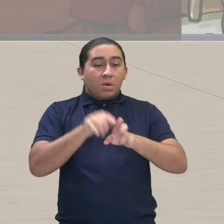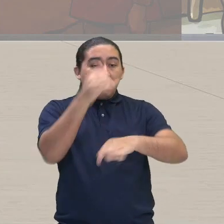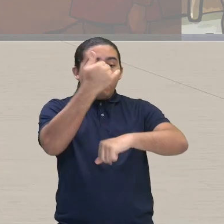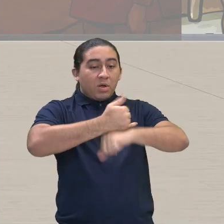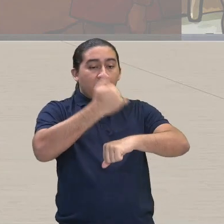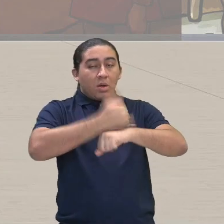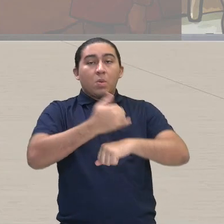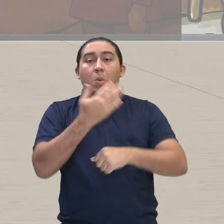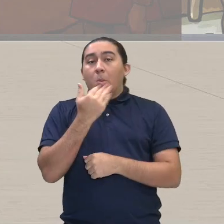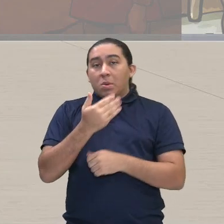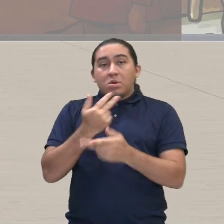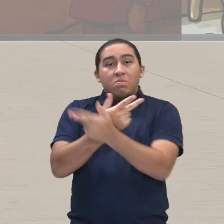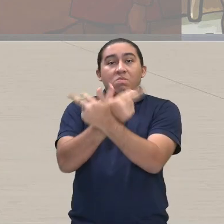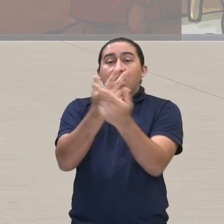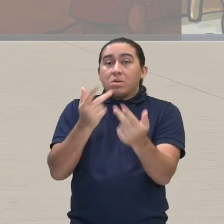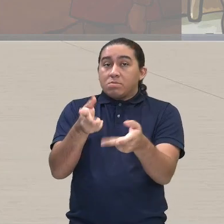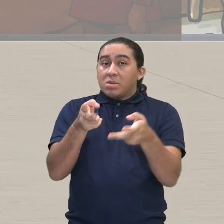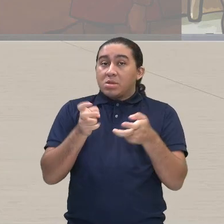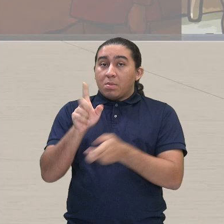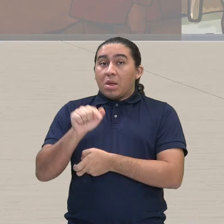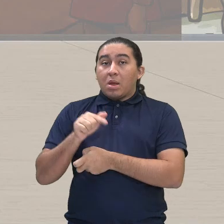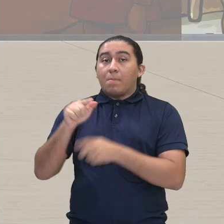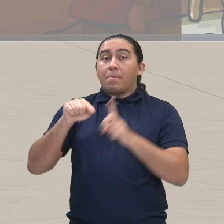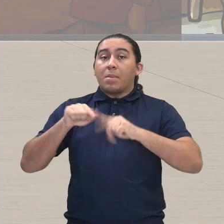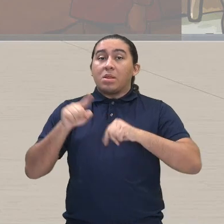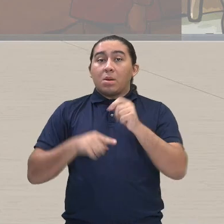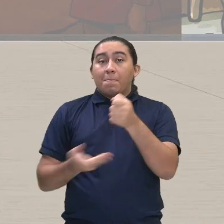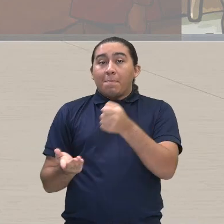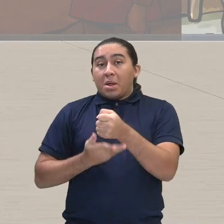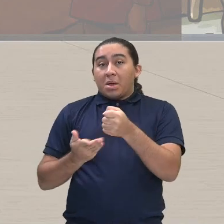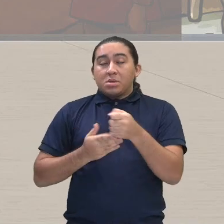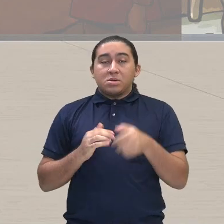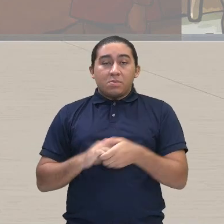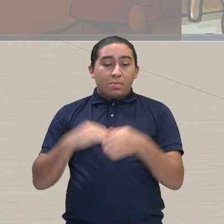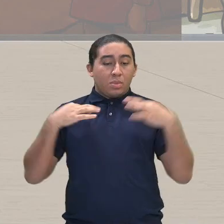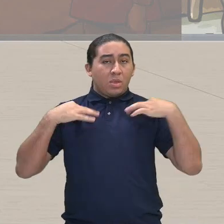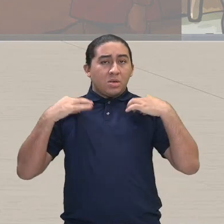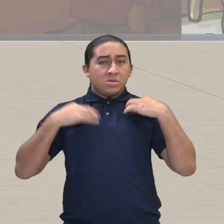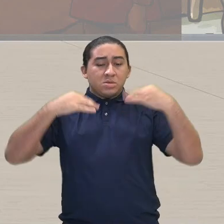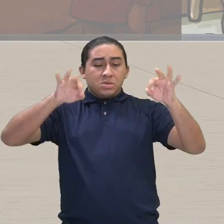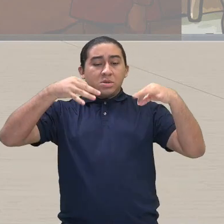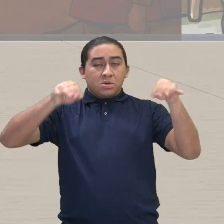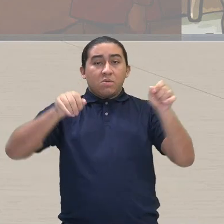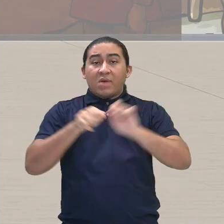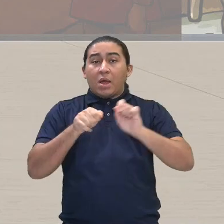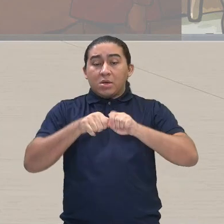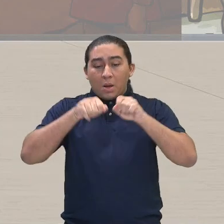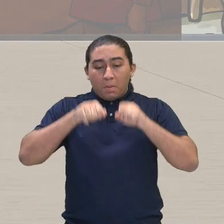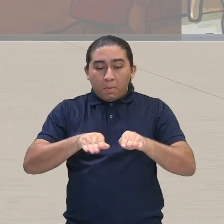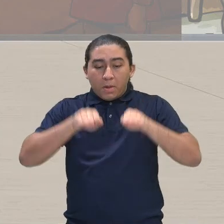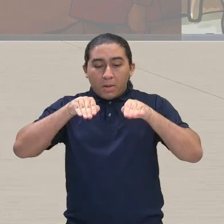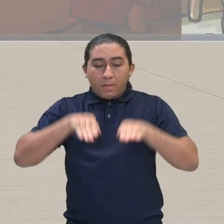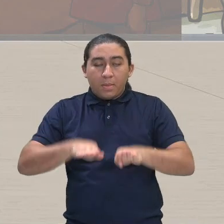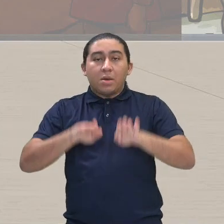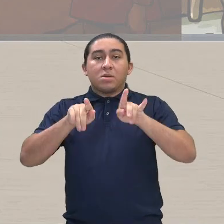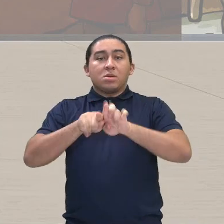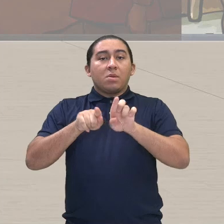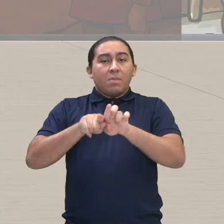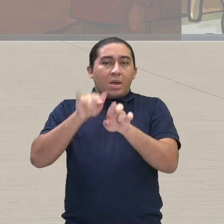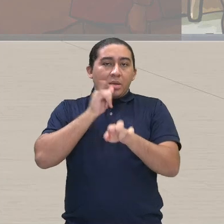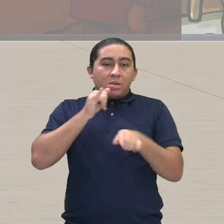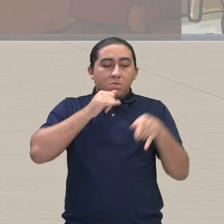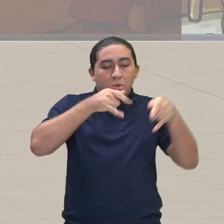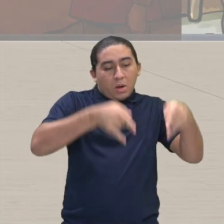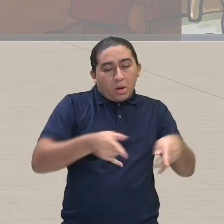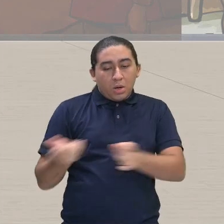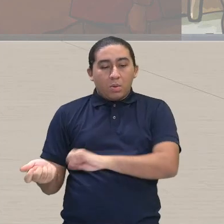de primeira necessidade, não é? Para que servem os tecidos? Para fazer roupa, para fazer um lençol de cama,